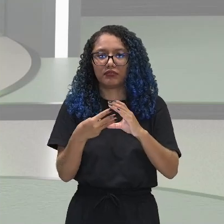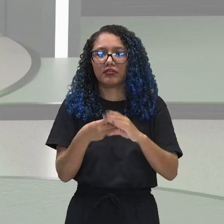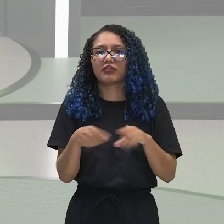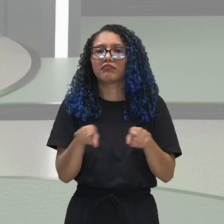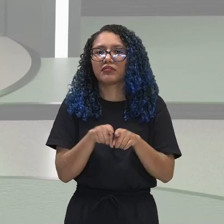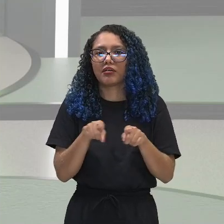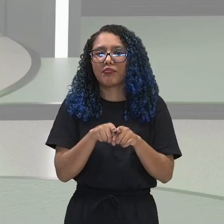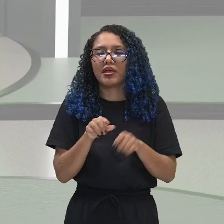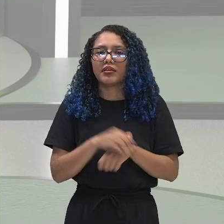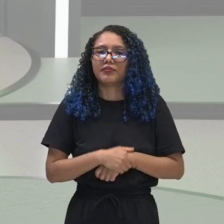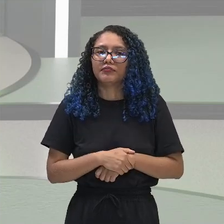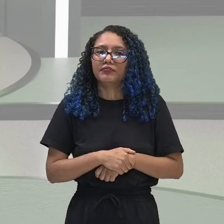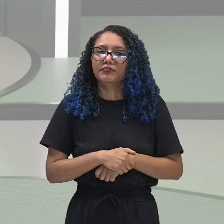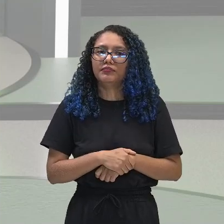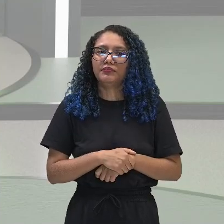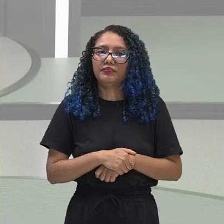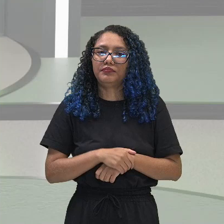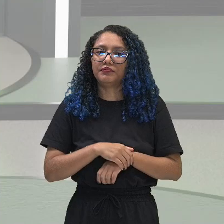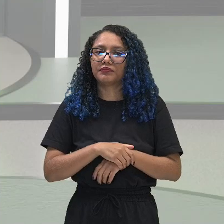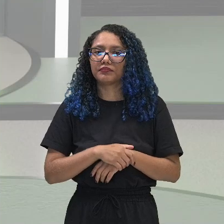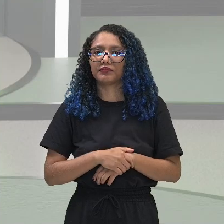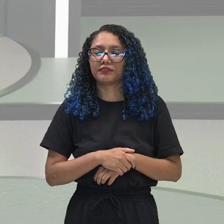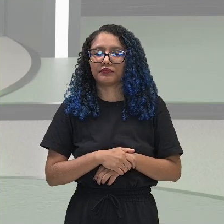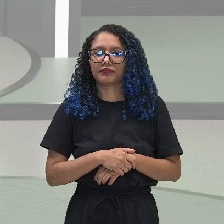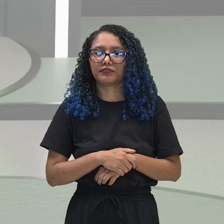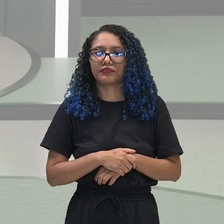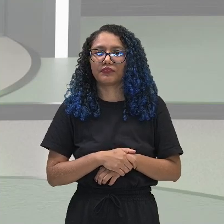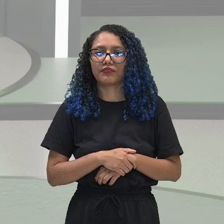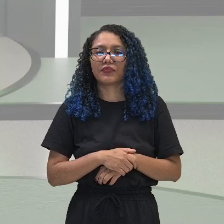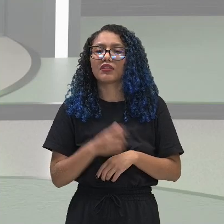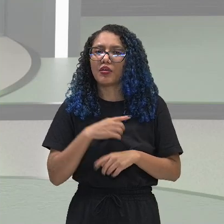de hidratação, ele vai gerar